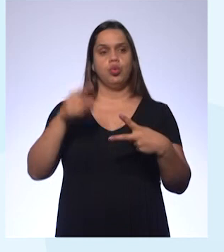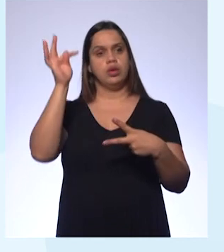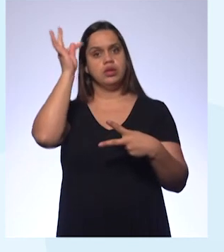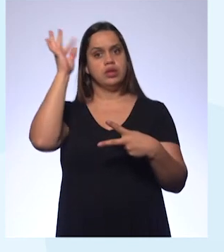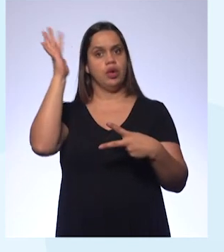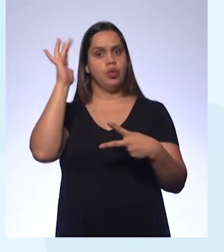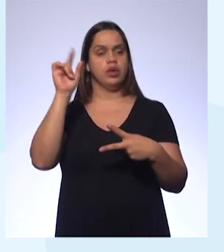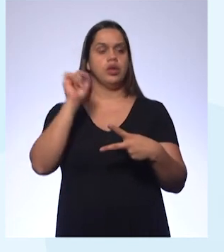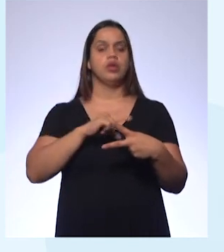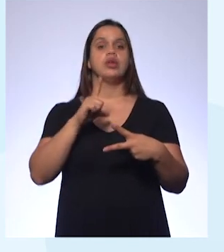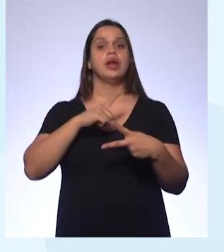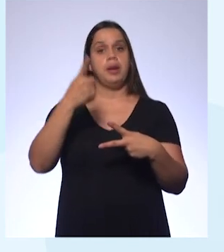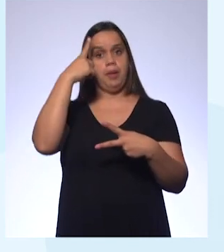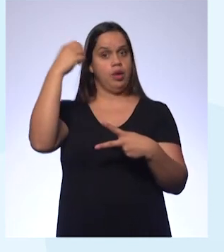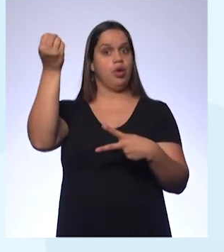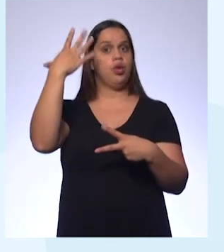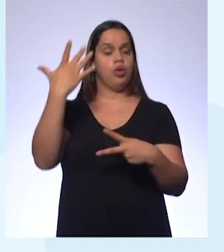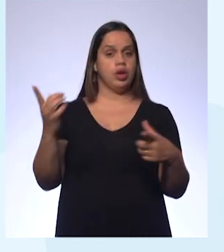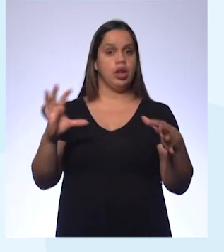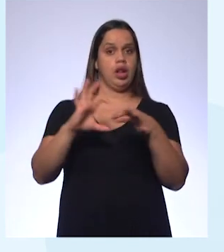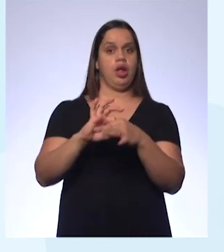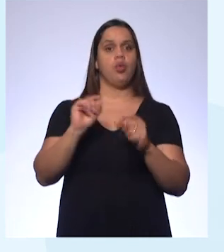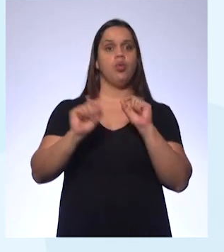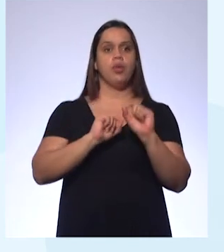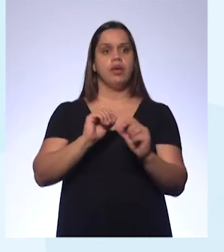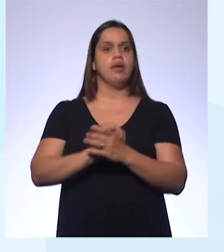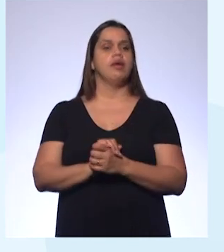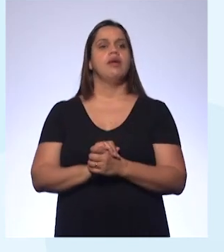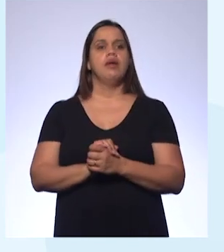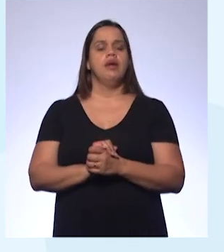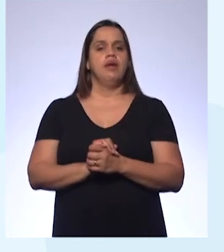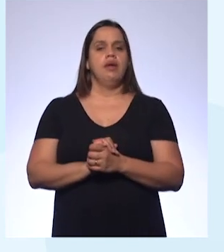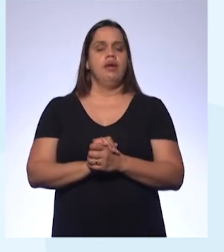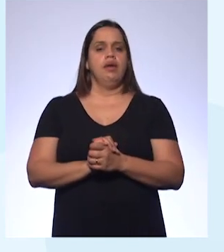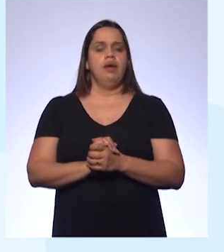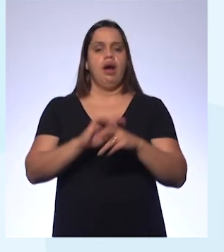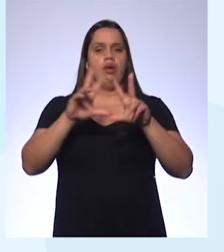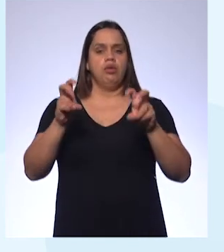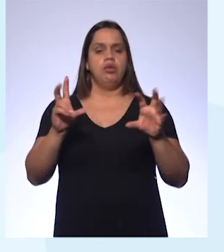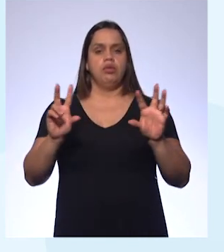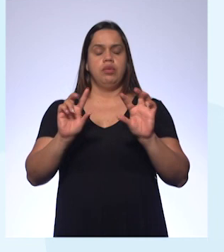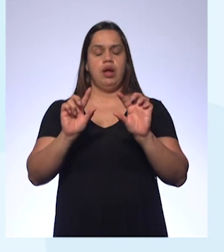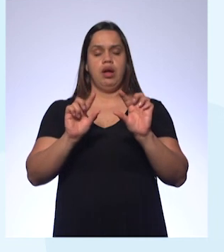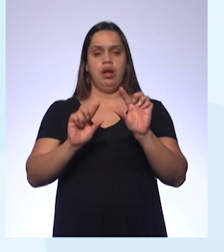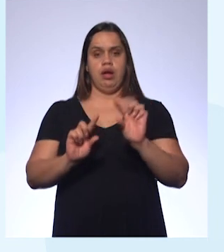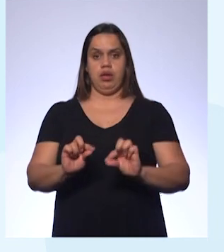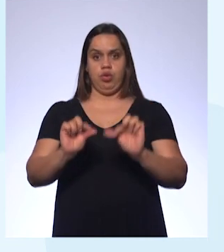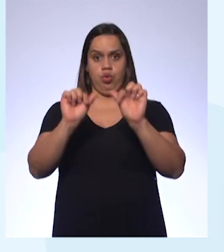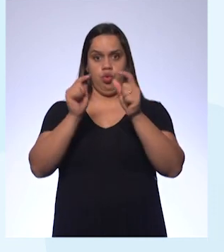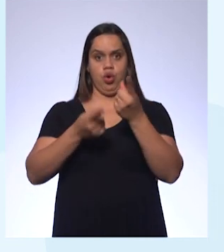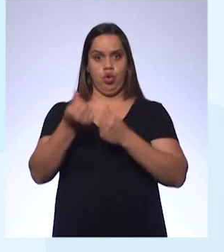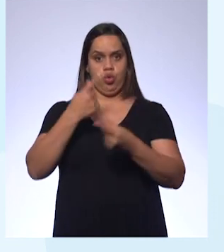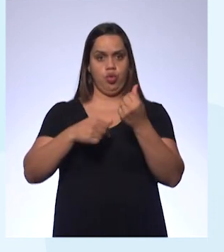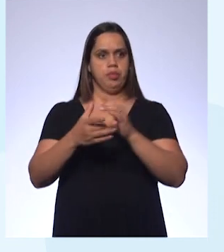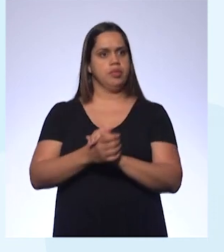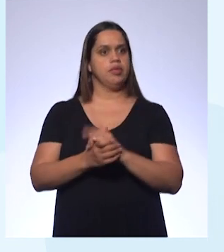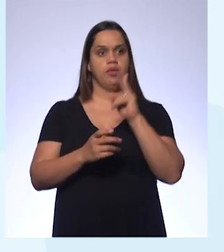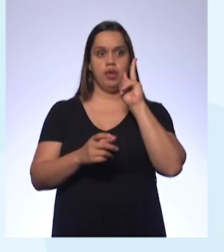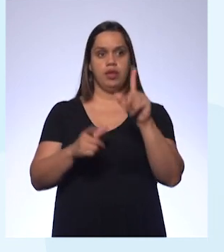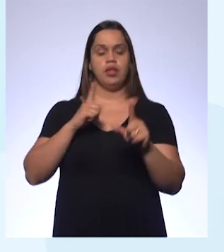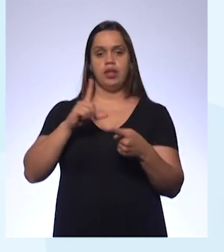teorias aí iluministas ligadas à questão da economia, tá? Nós temos